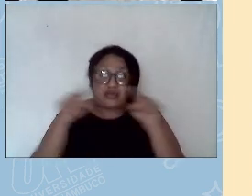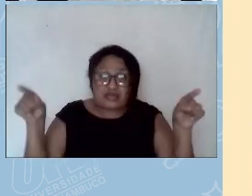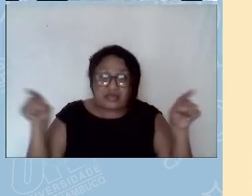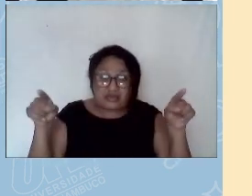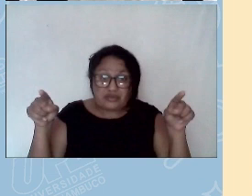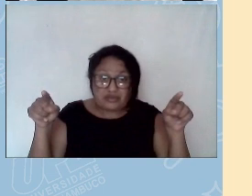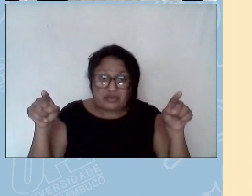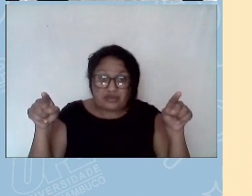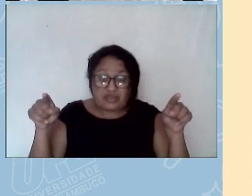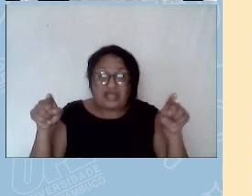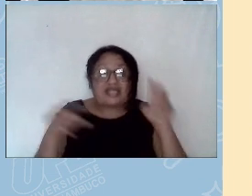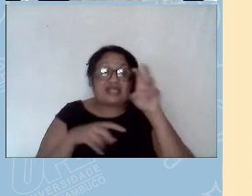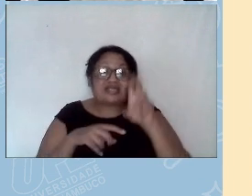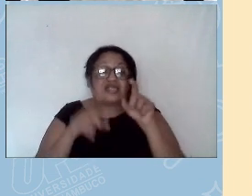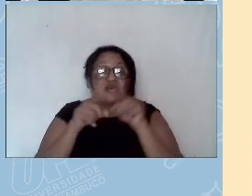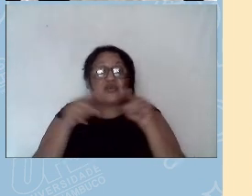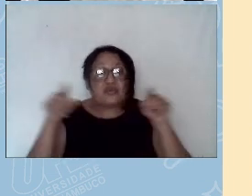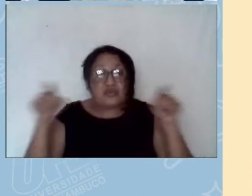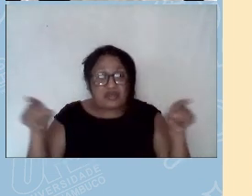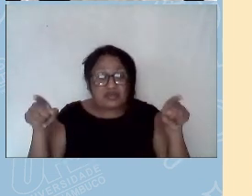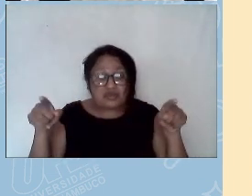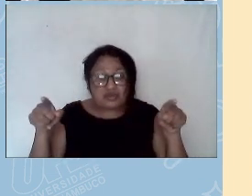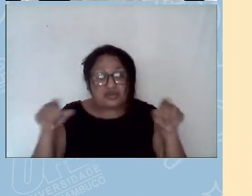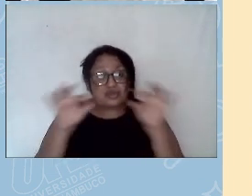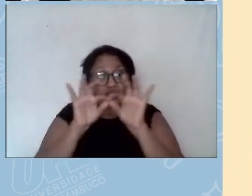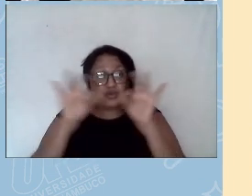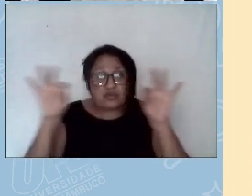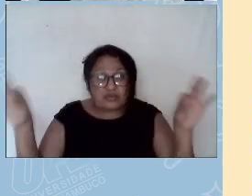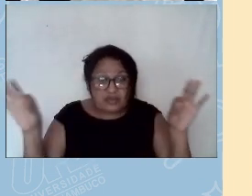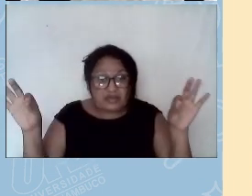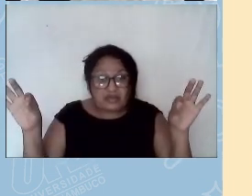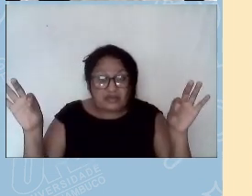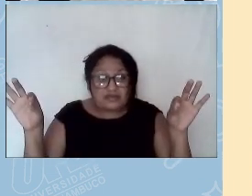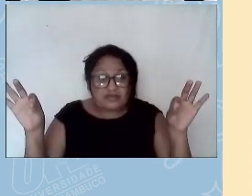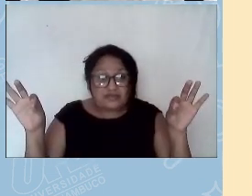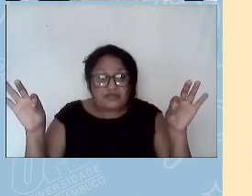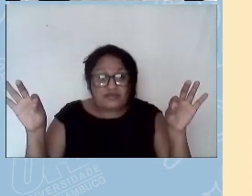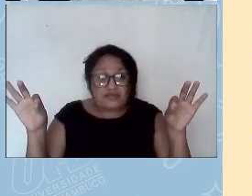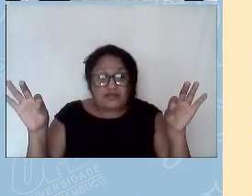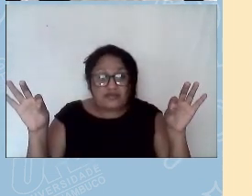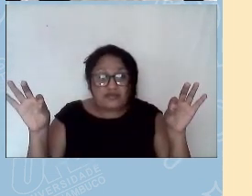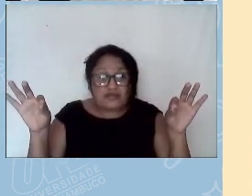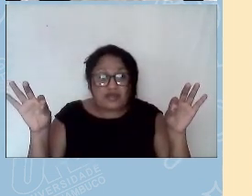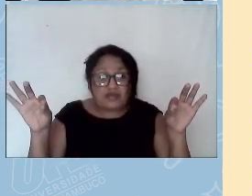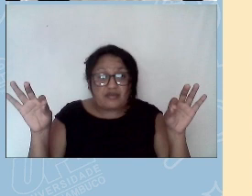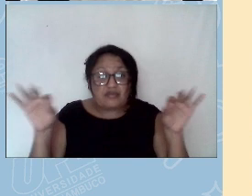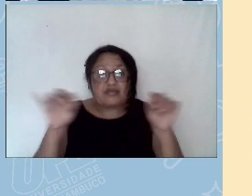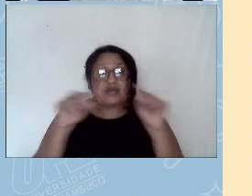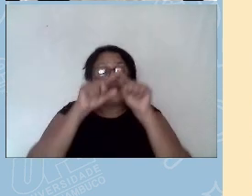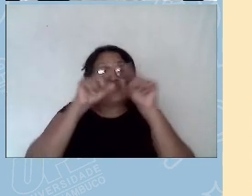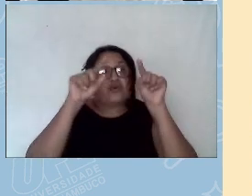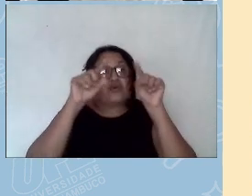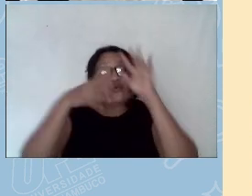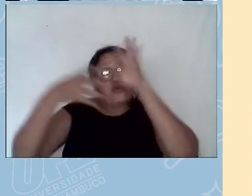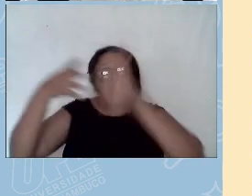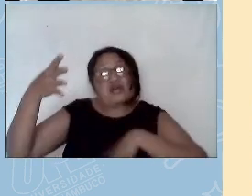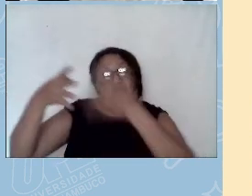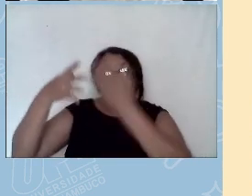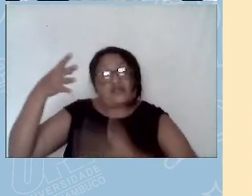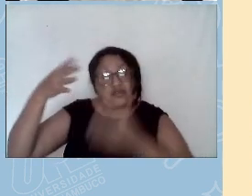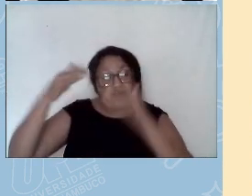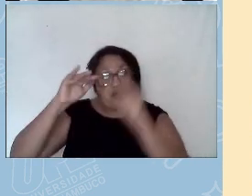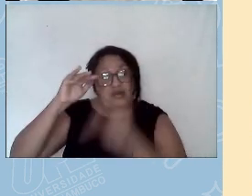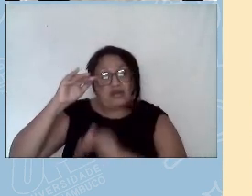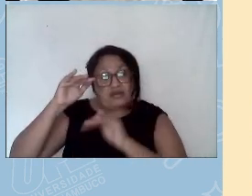e cinco metros de comprimento é dada pelo gráfico abaixo então tinha lá um gráfico